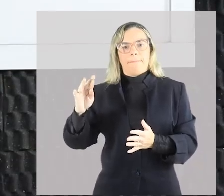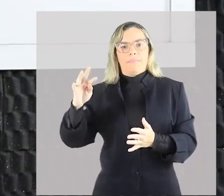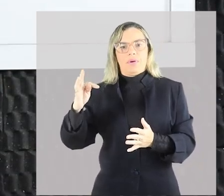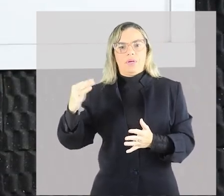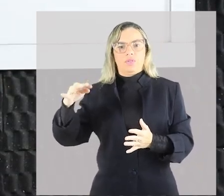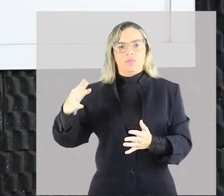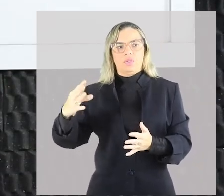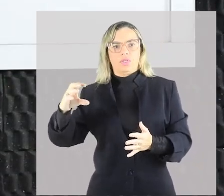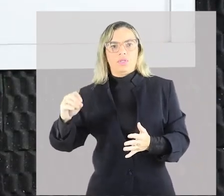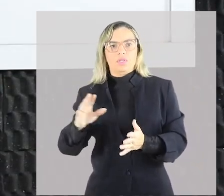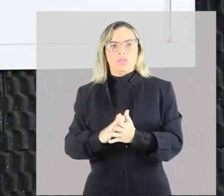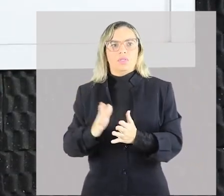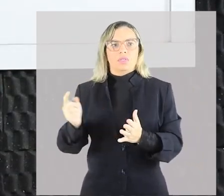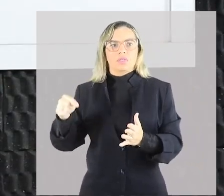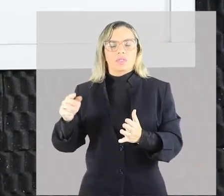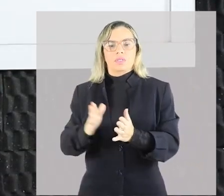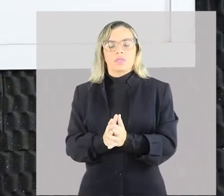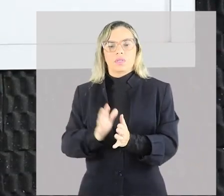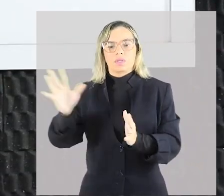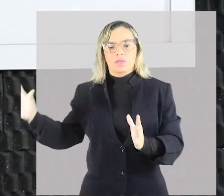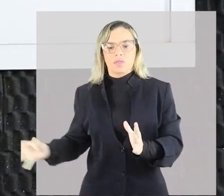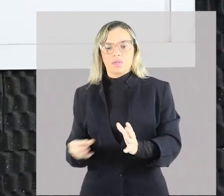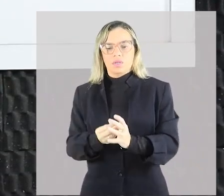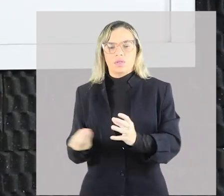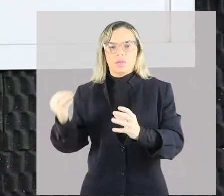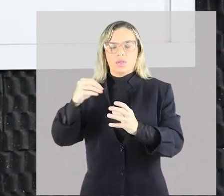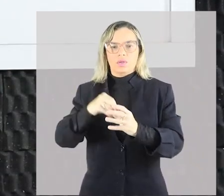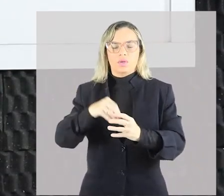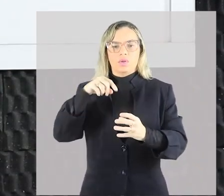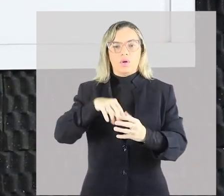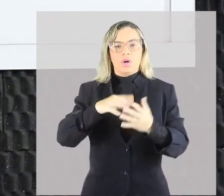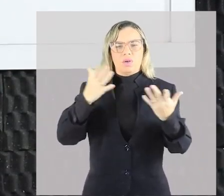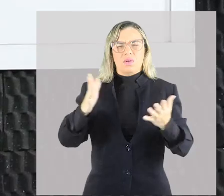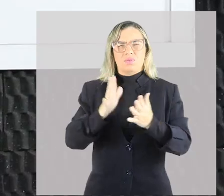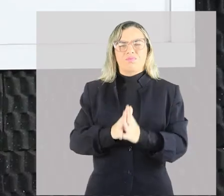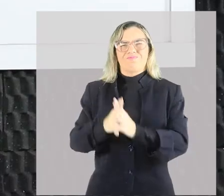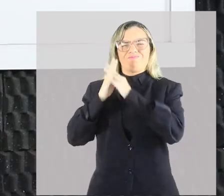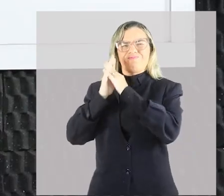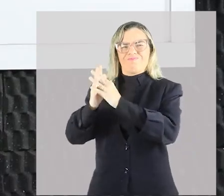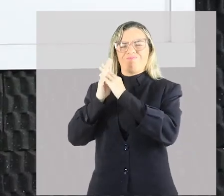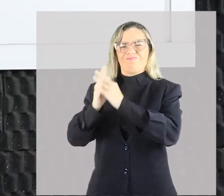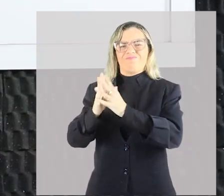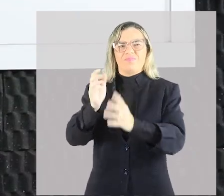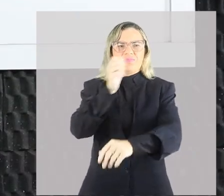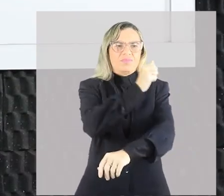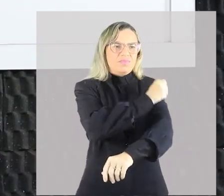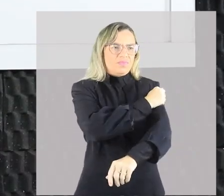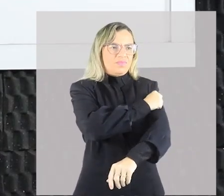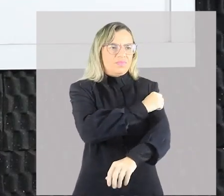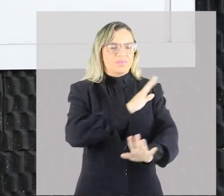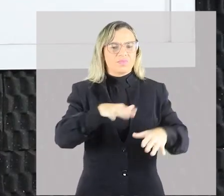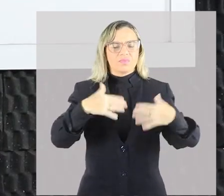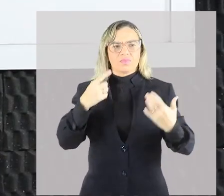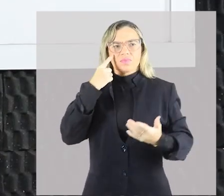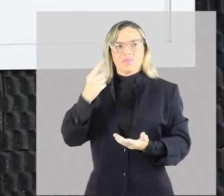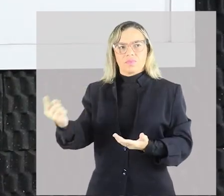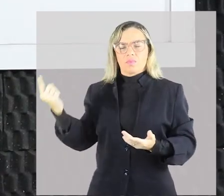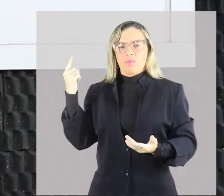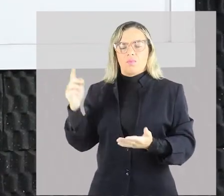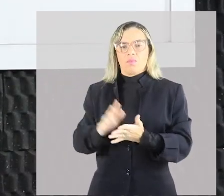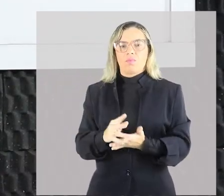de inclusão, tá? Isso às vezes confunde o aluno. Tá? Relação de pertinência e relação de